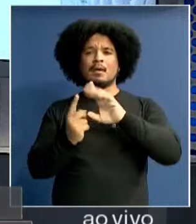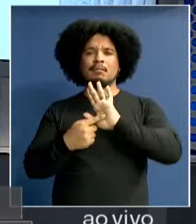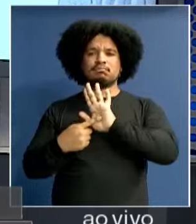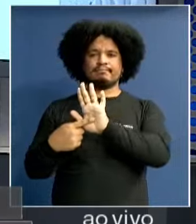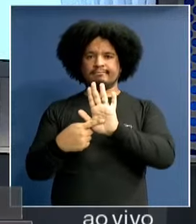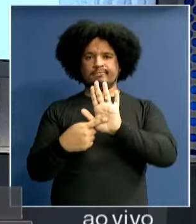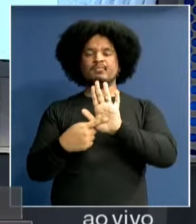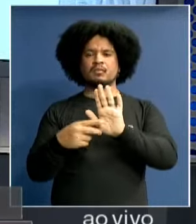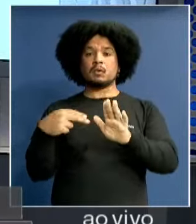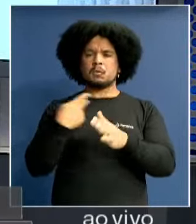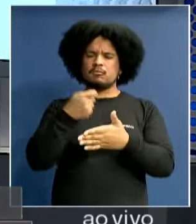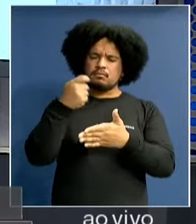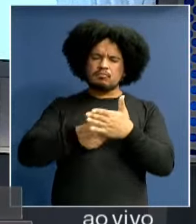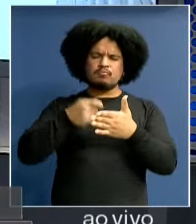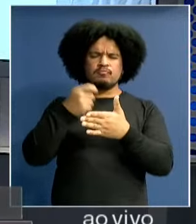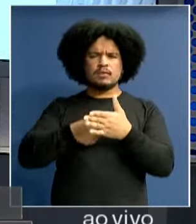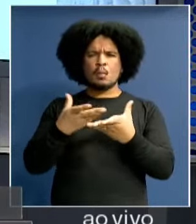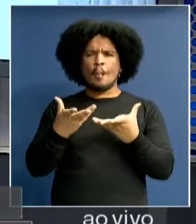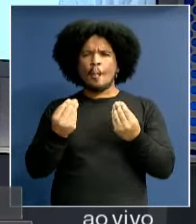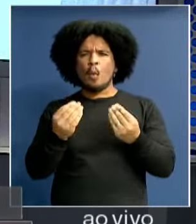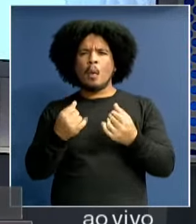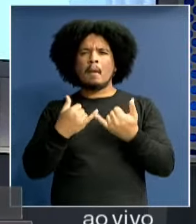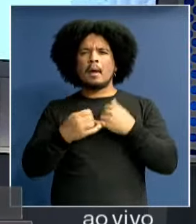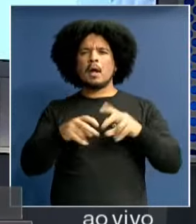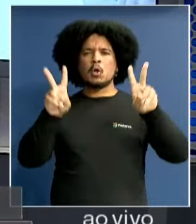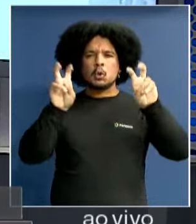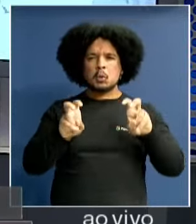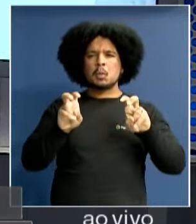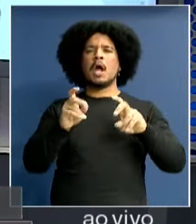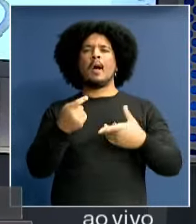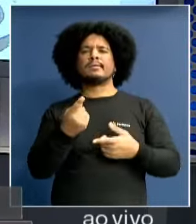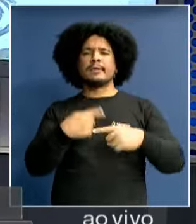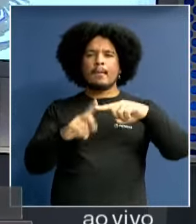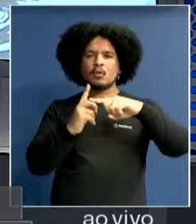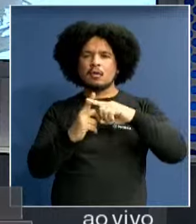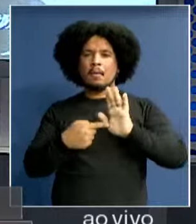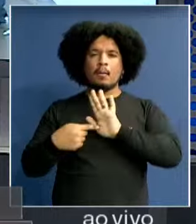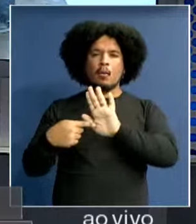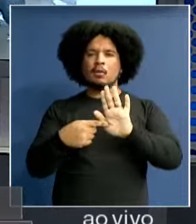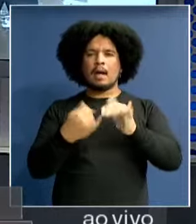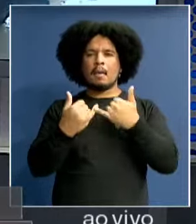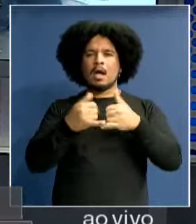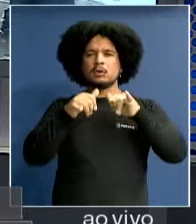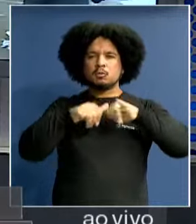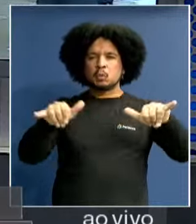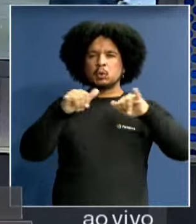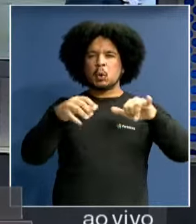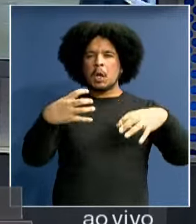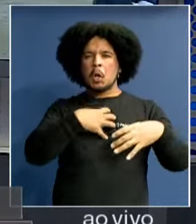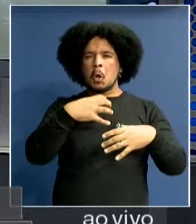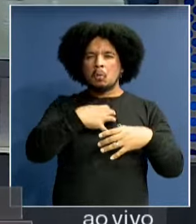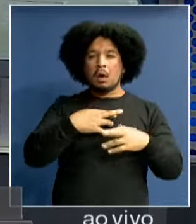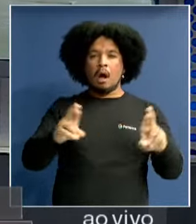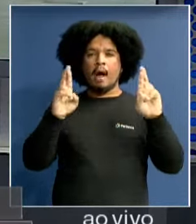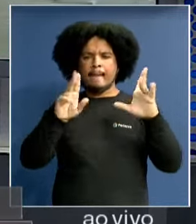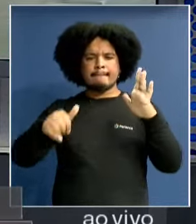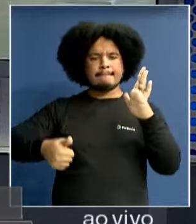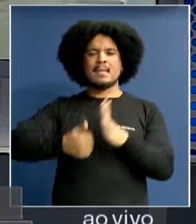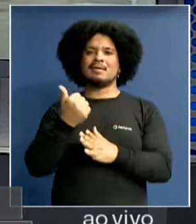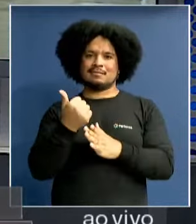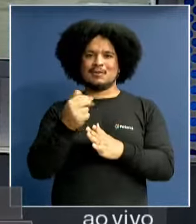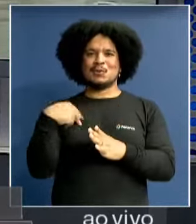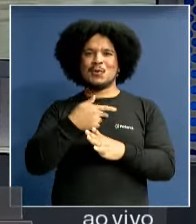você. A gente está tentando muitas pautas positivas para espalhar o otimismo para todo mundo, para que a gente